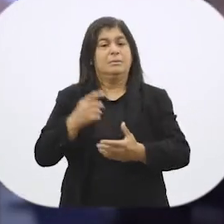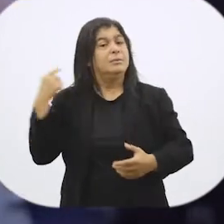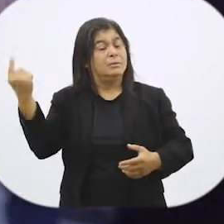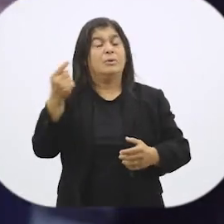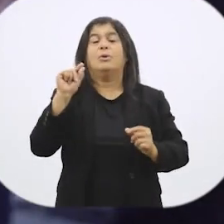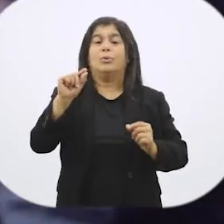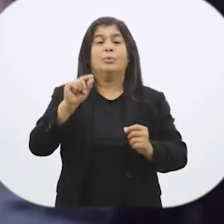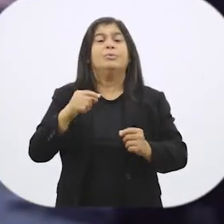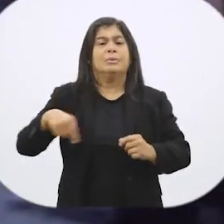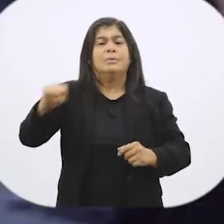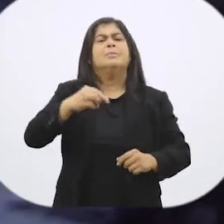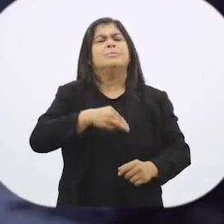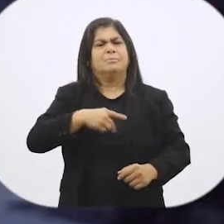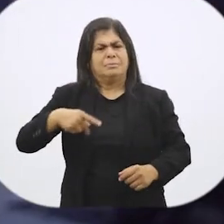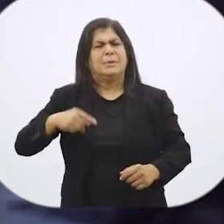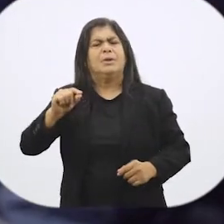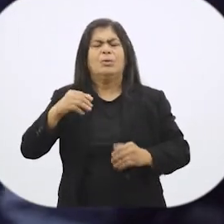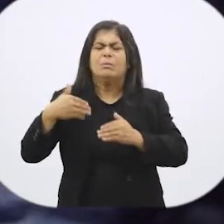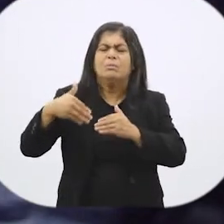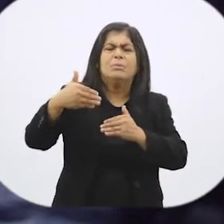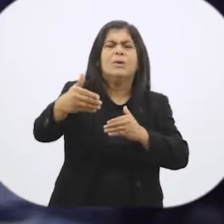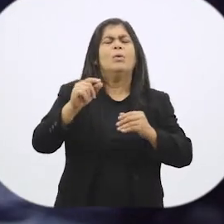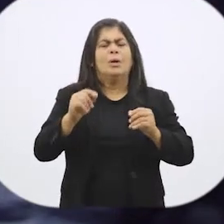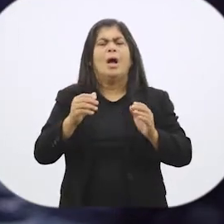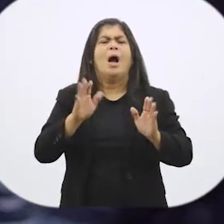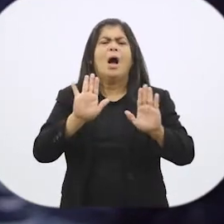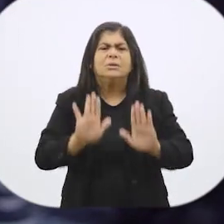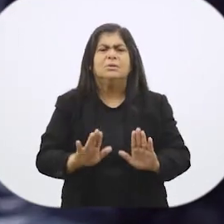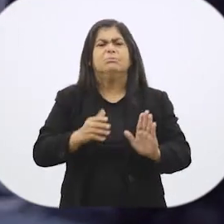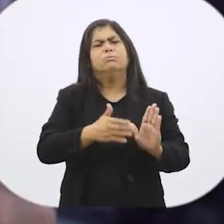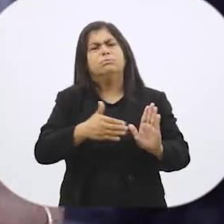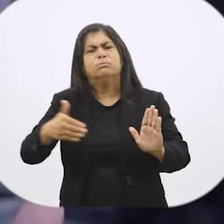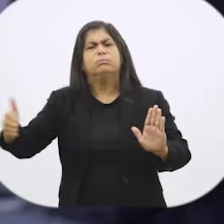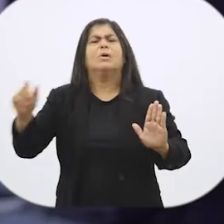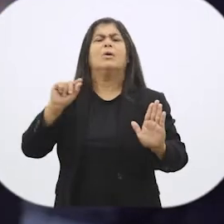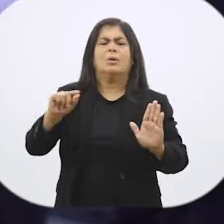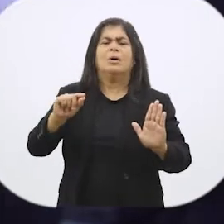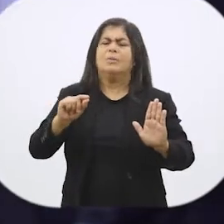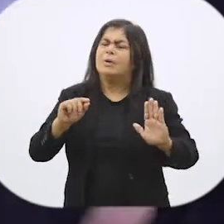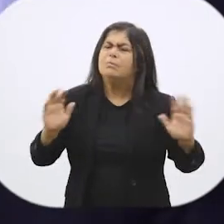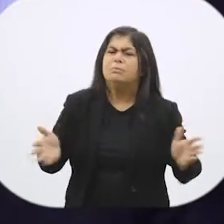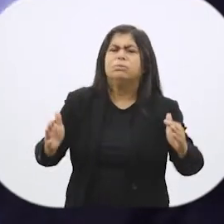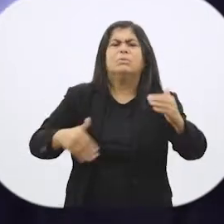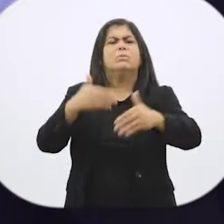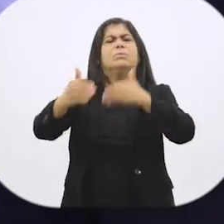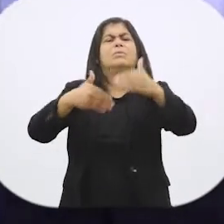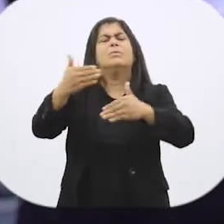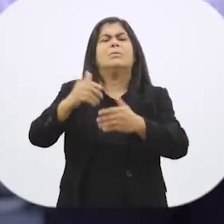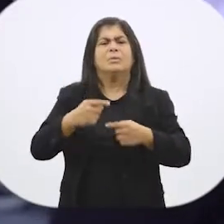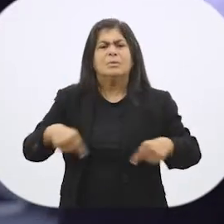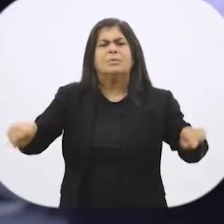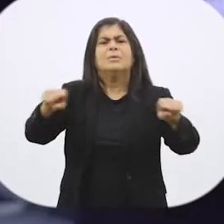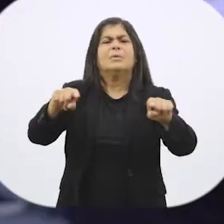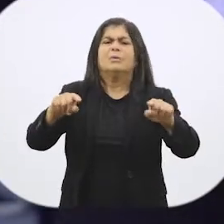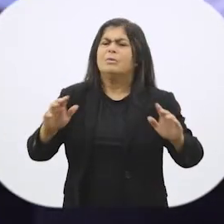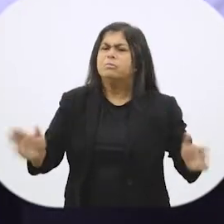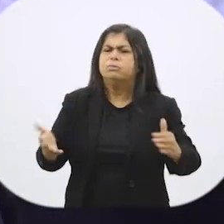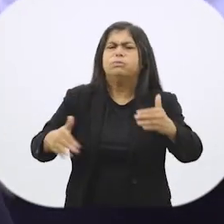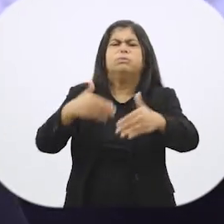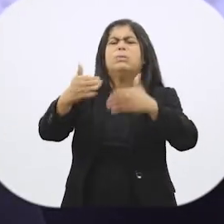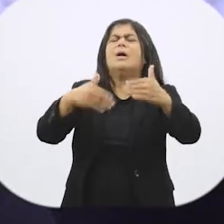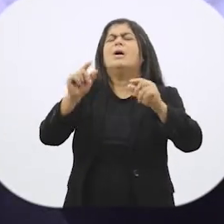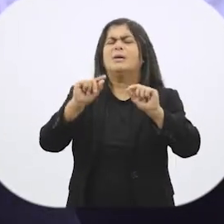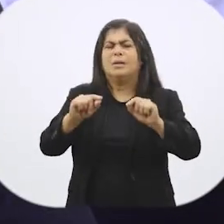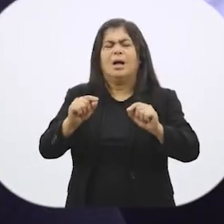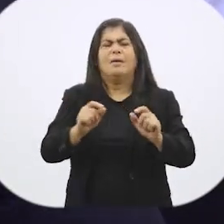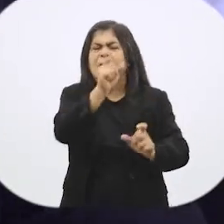instituição, como todos, elas passam por um processo de construção. Pessoas que por aqui passaram, que deram sua contribuição, junto com os demais membros